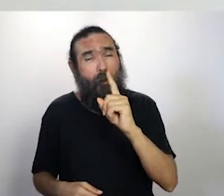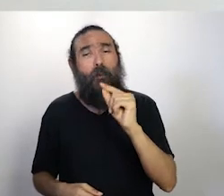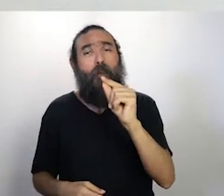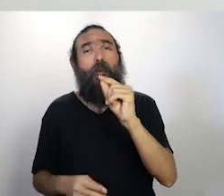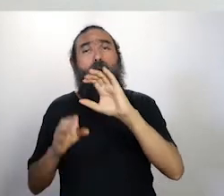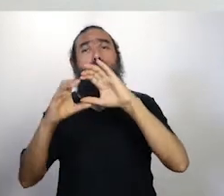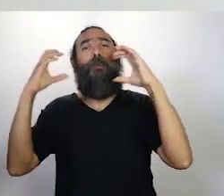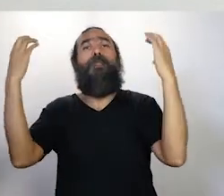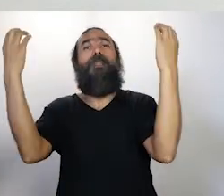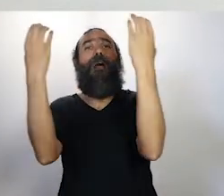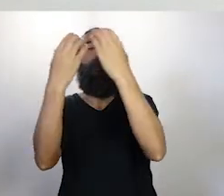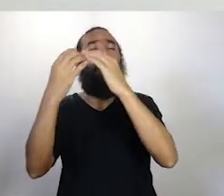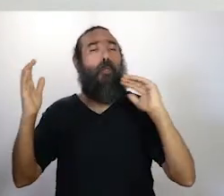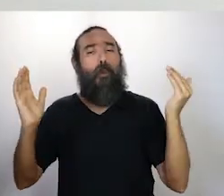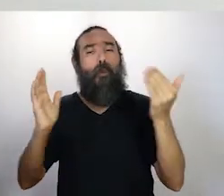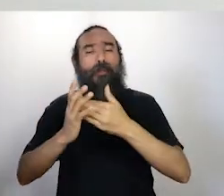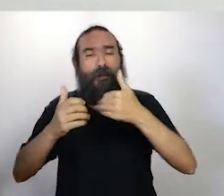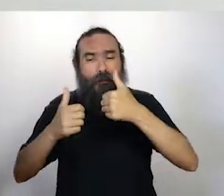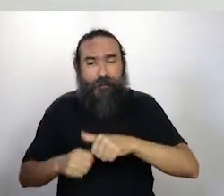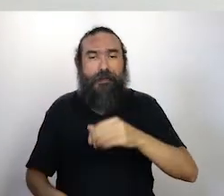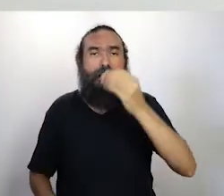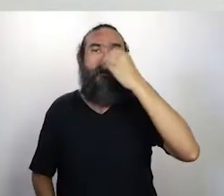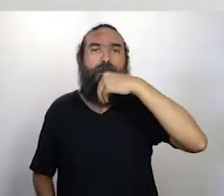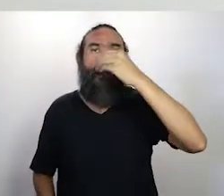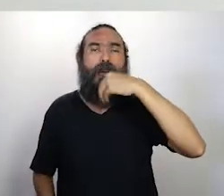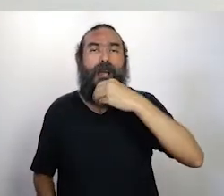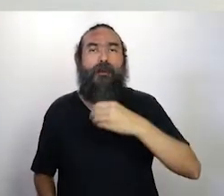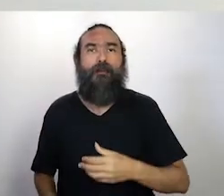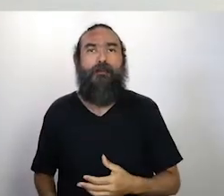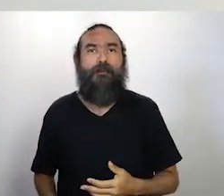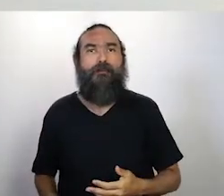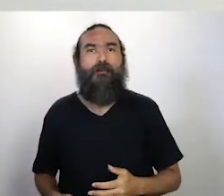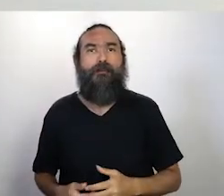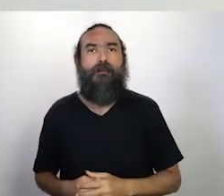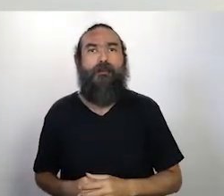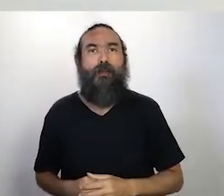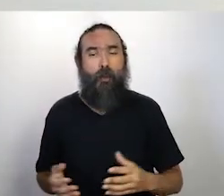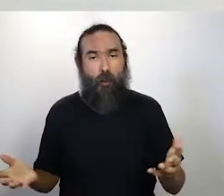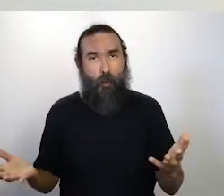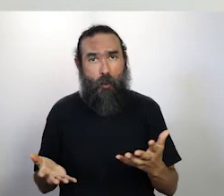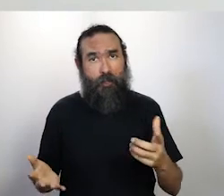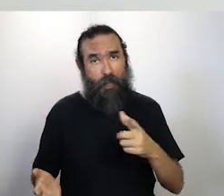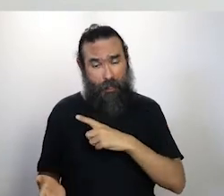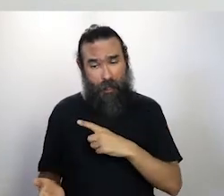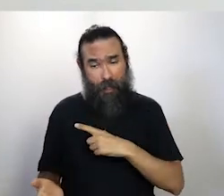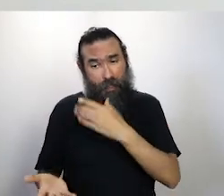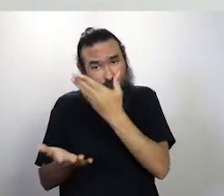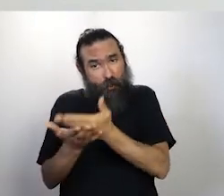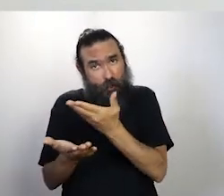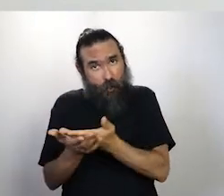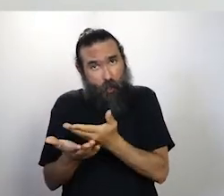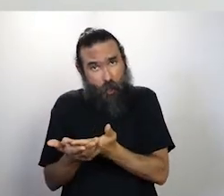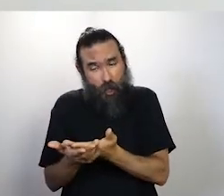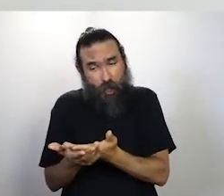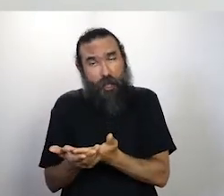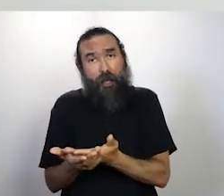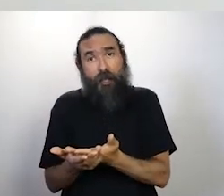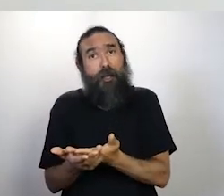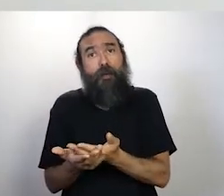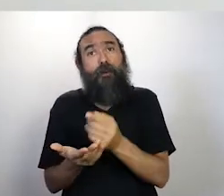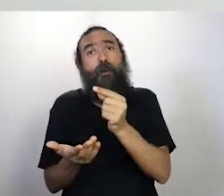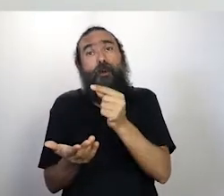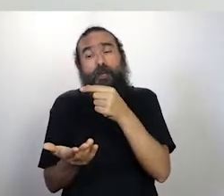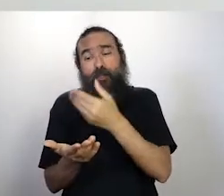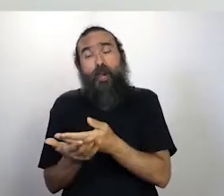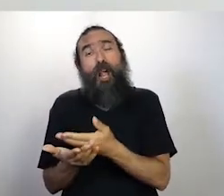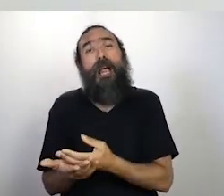comunidade, porque tudo é um complemento, né? Como eu já havia falado. Hoje nós temos a escola, né? Escola da Vida, que são